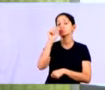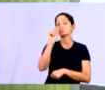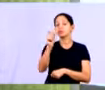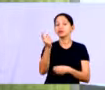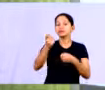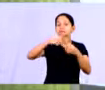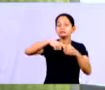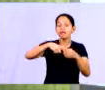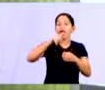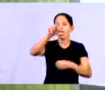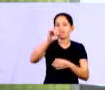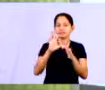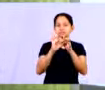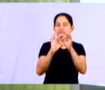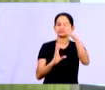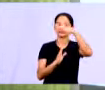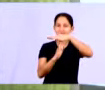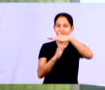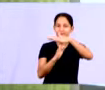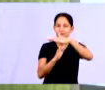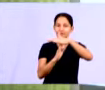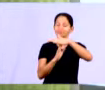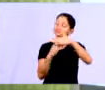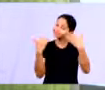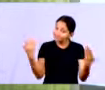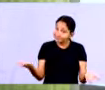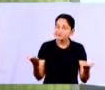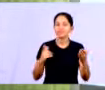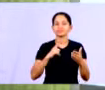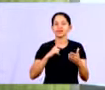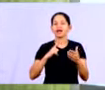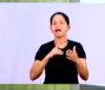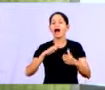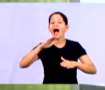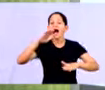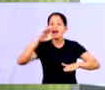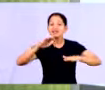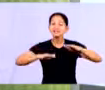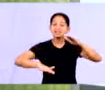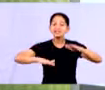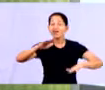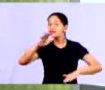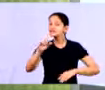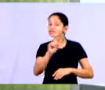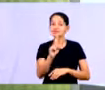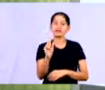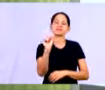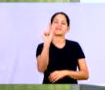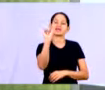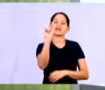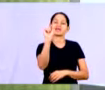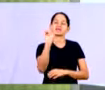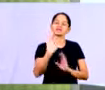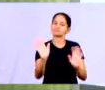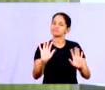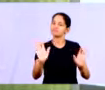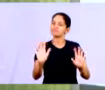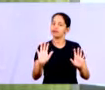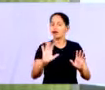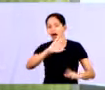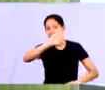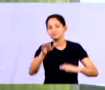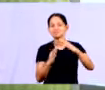associado a tempo. E esse tempo que tem um retorno dessa ação nem sempre está associado a preço. Que inúmeras das vezes